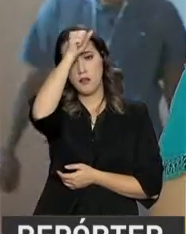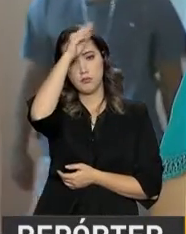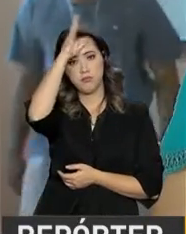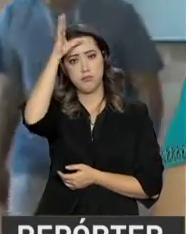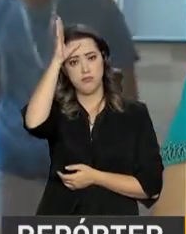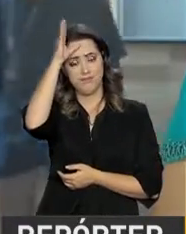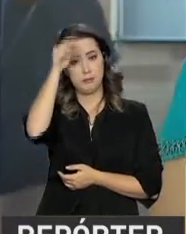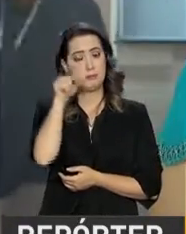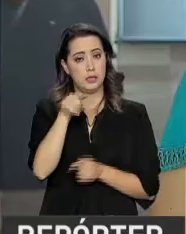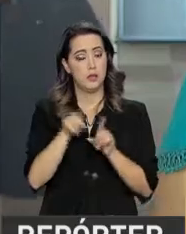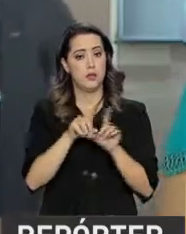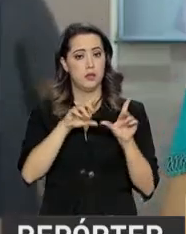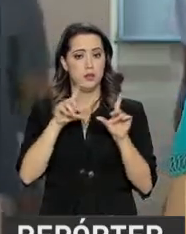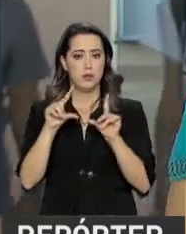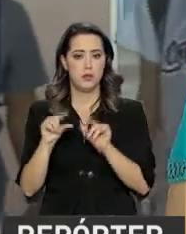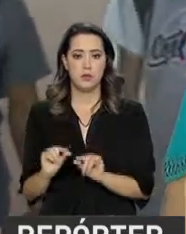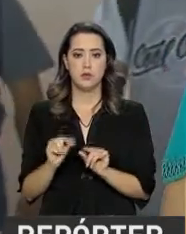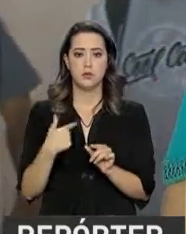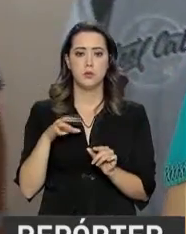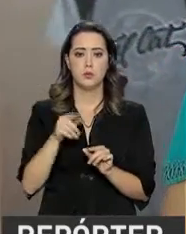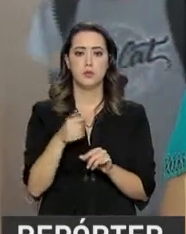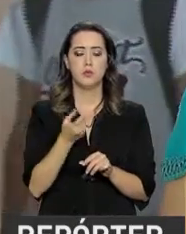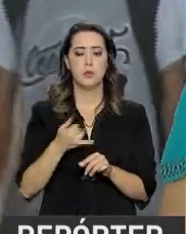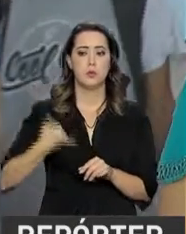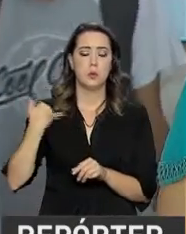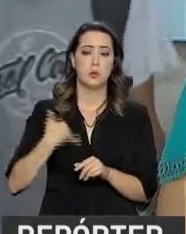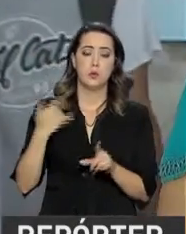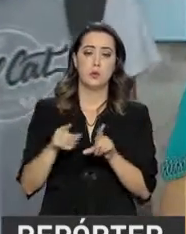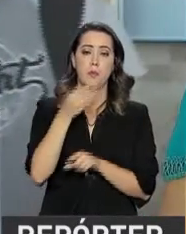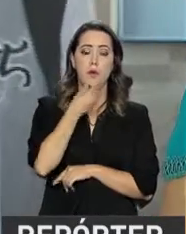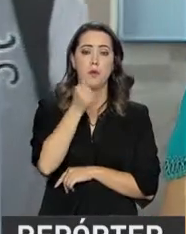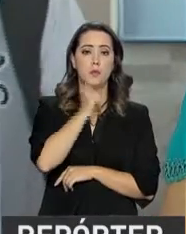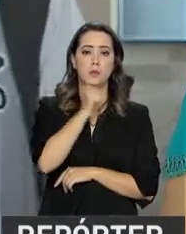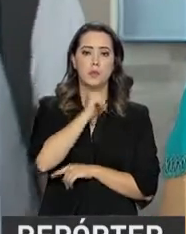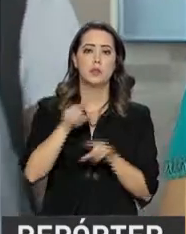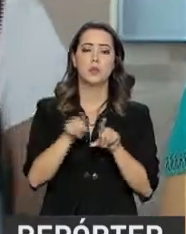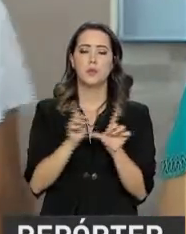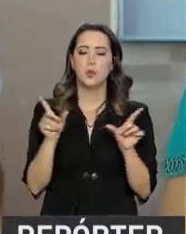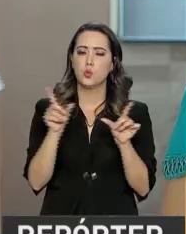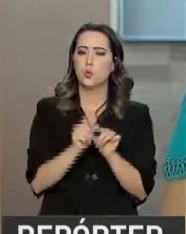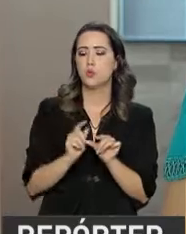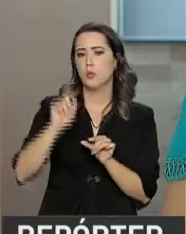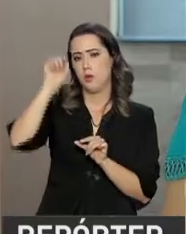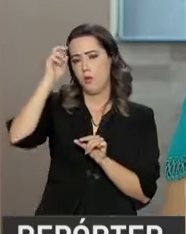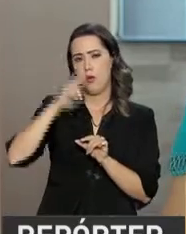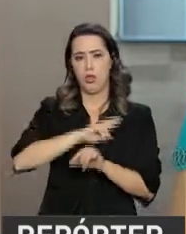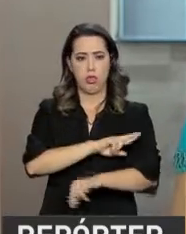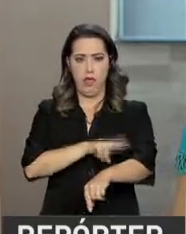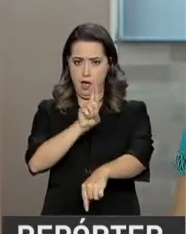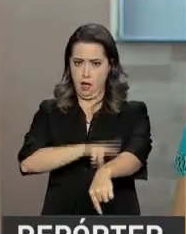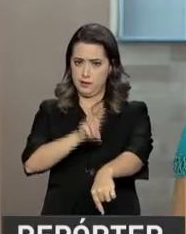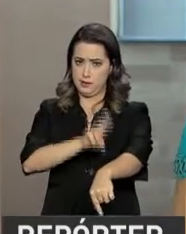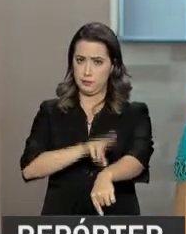caiu em todos os grupos etários para homens e mulheres e nos grupos de cor ou raça a queda no número de analfabetos